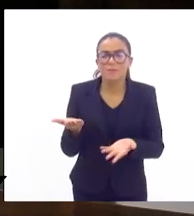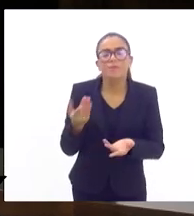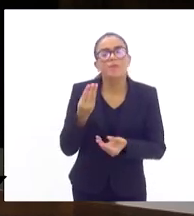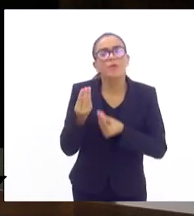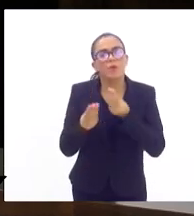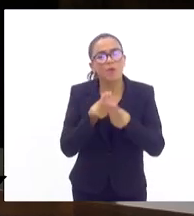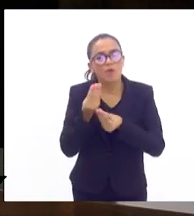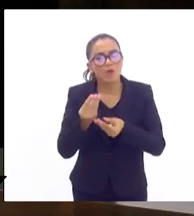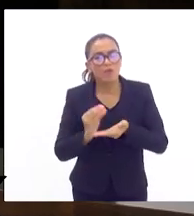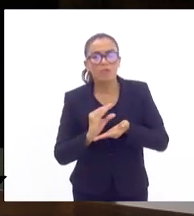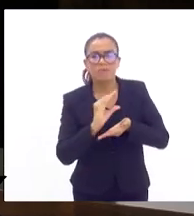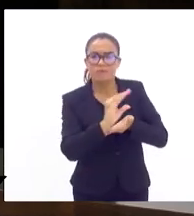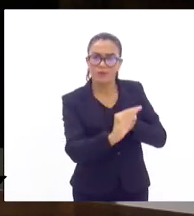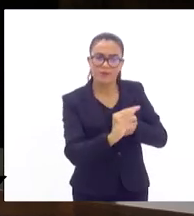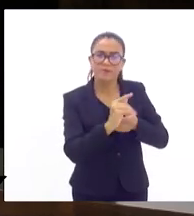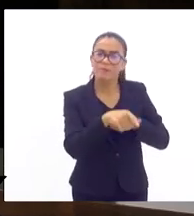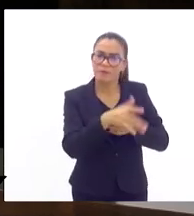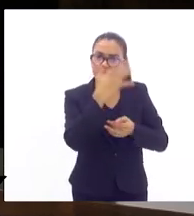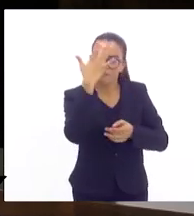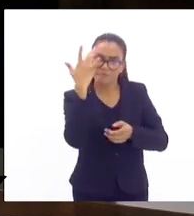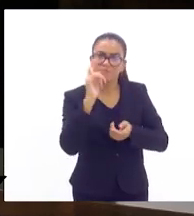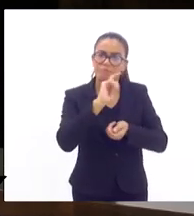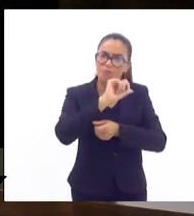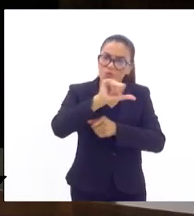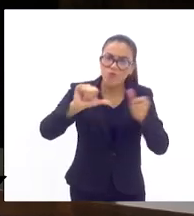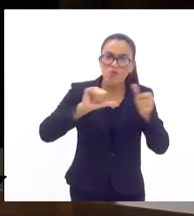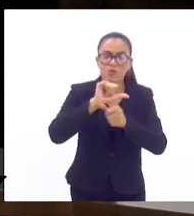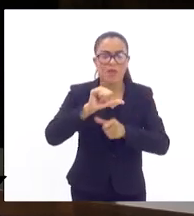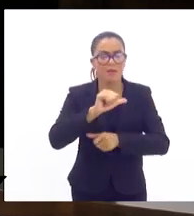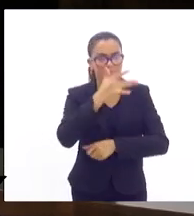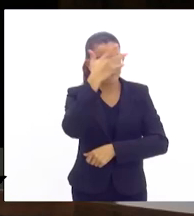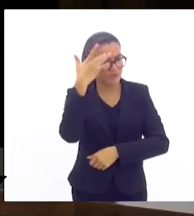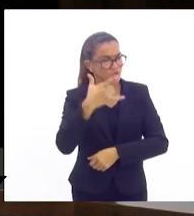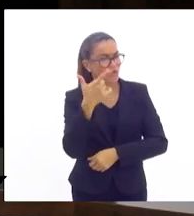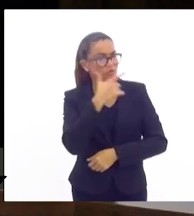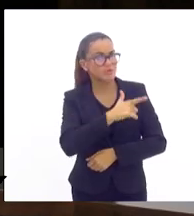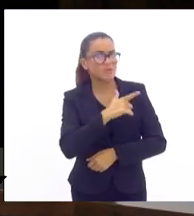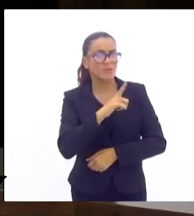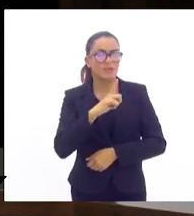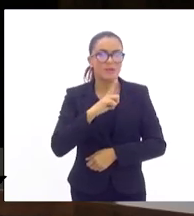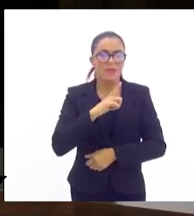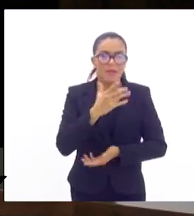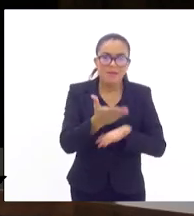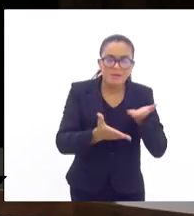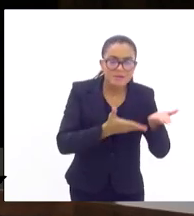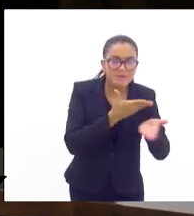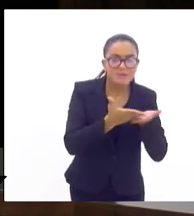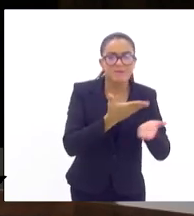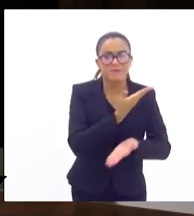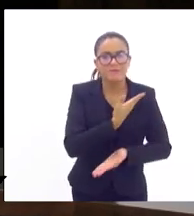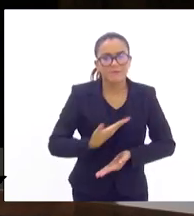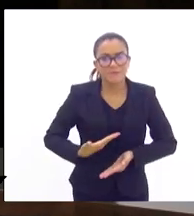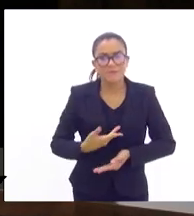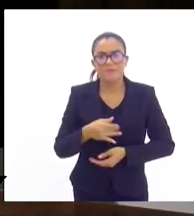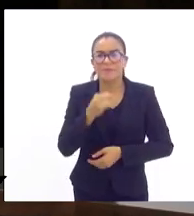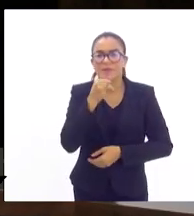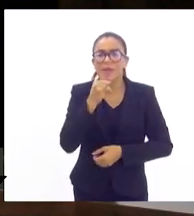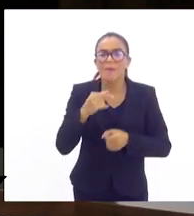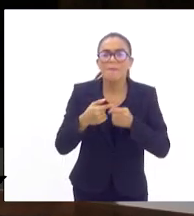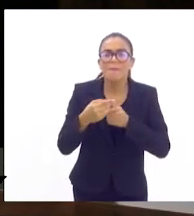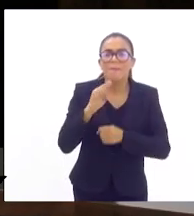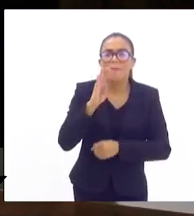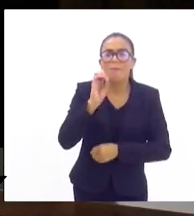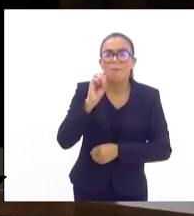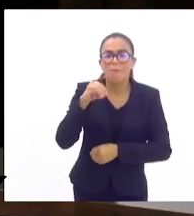investimento necessário para que aquelas pessoas possam ter o acesso a esses serviços públicos. Conforme eu posso mencionar aqui, o bairro do Bom